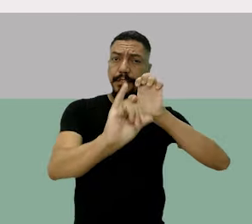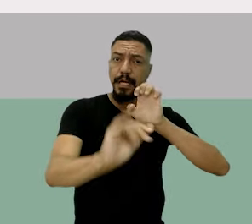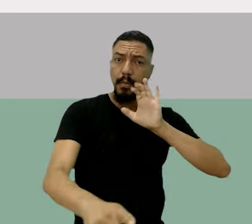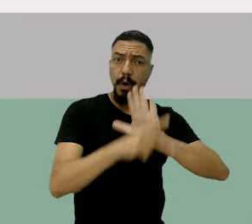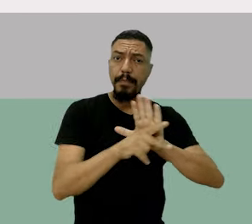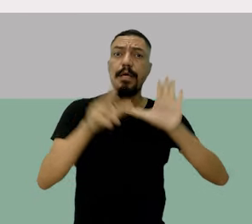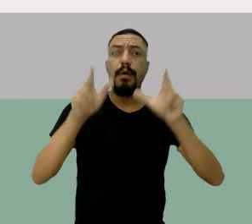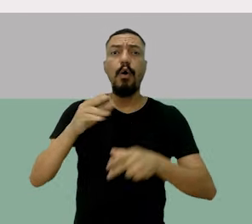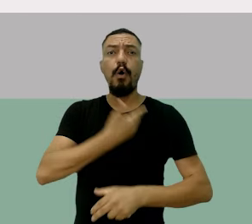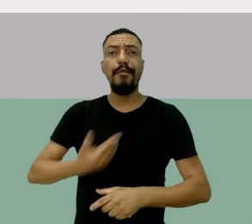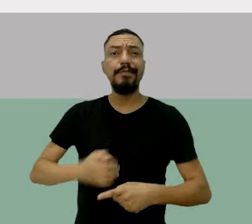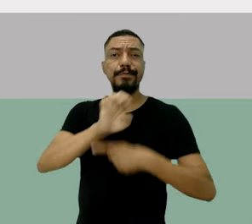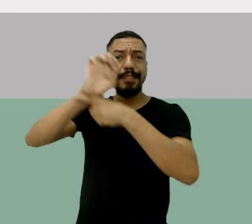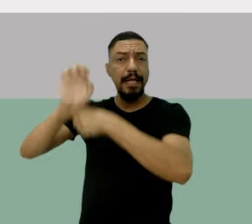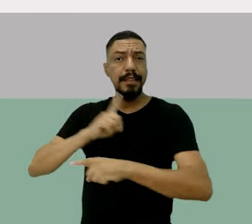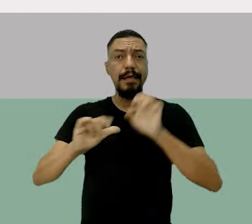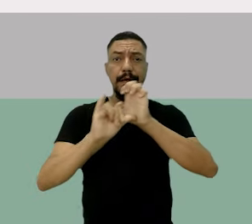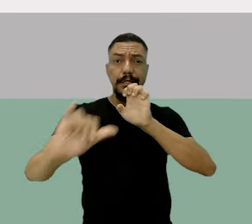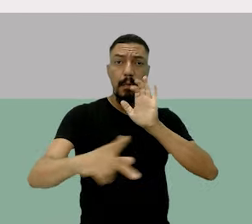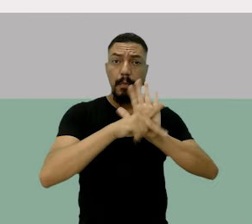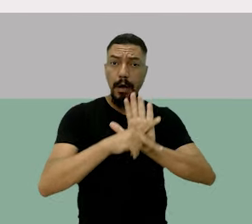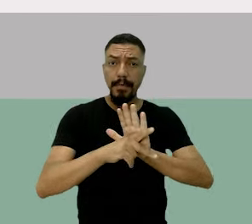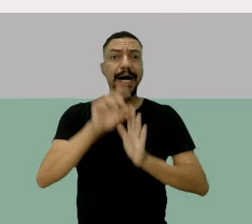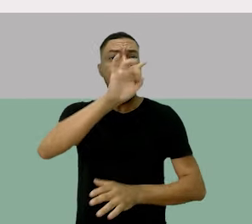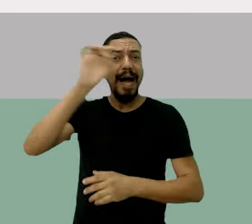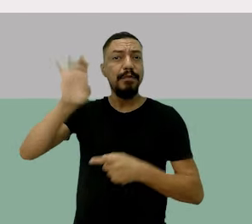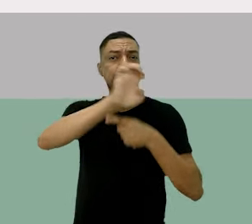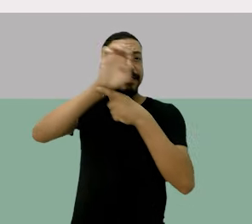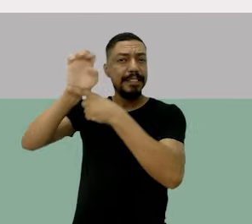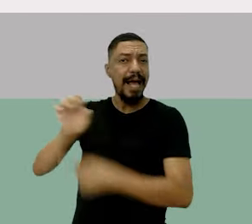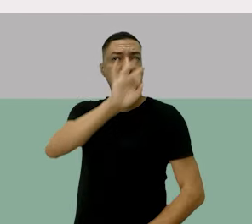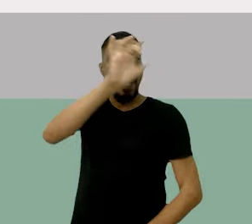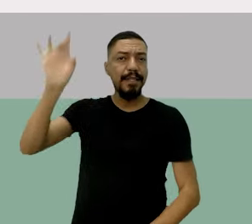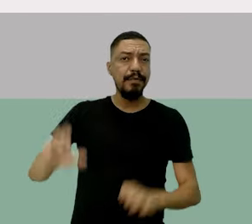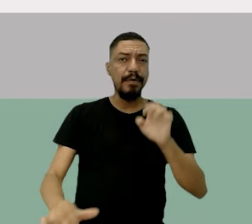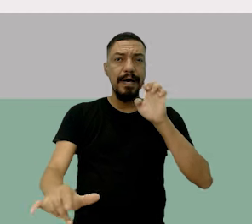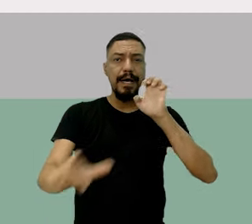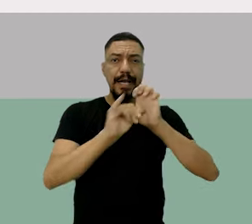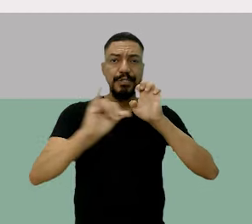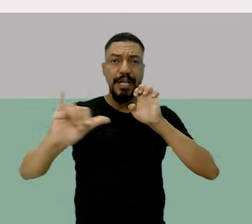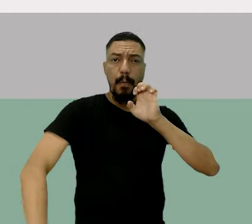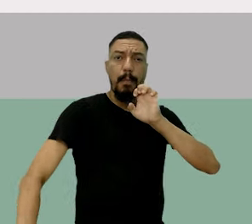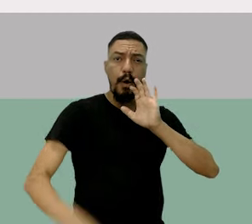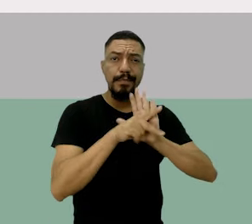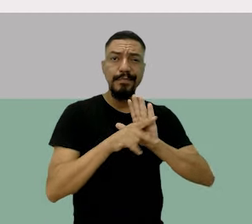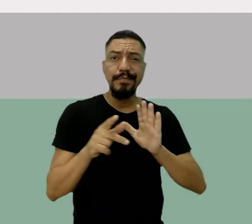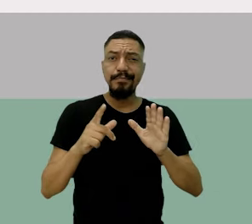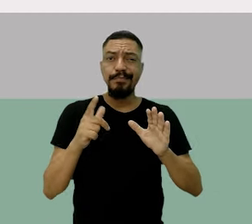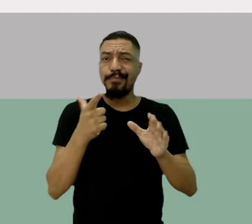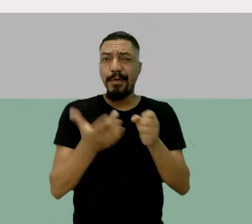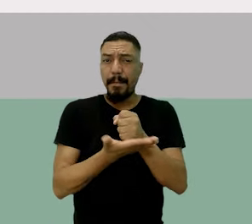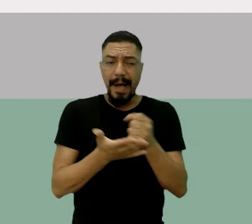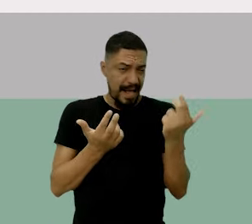como o estado fez o próprio edital, e os diferentes estados fizeram cada um edital. Existe uma base comum, mas